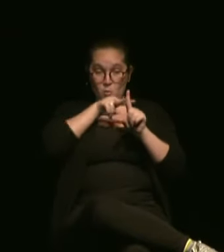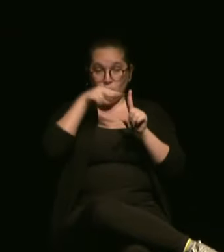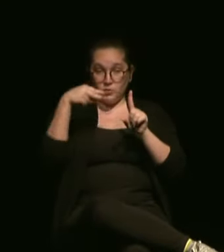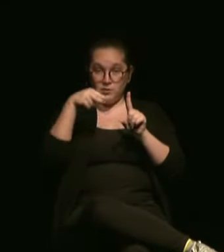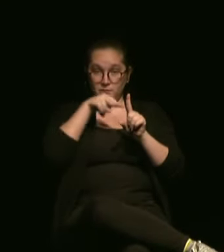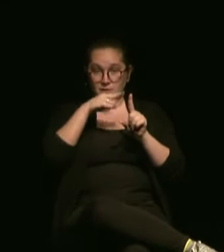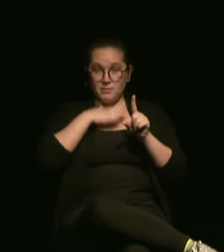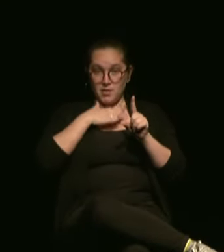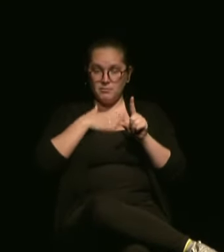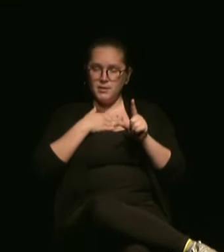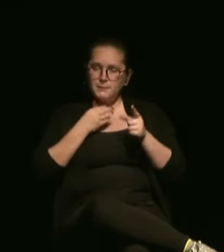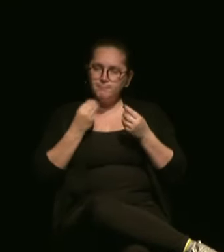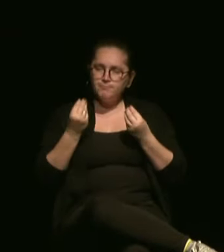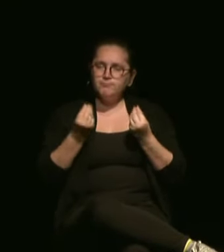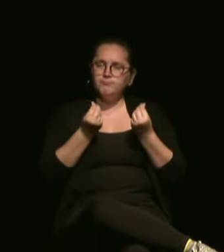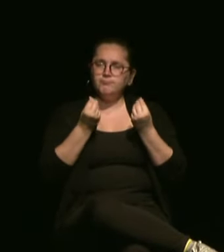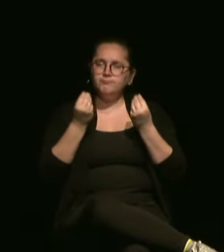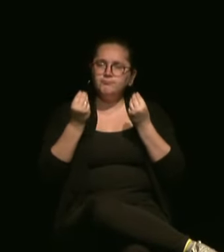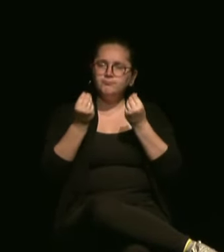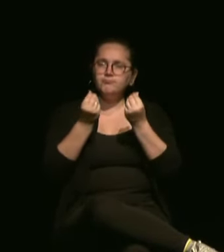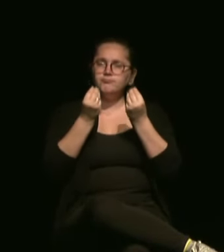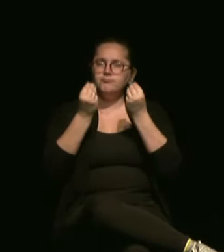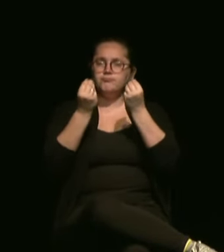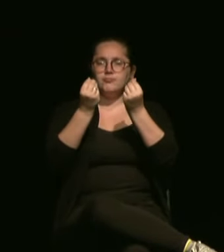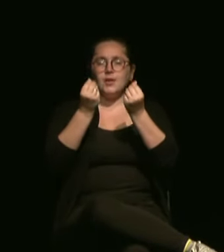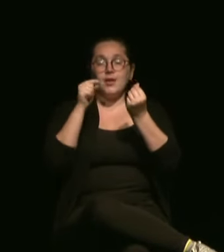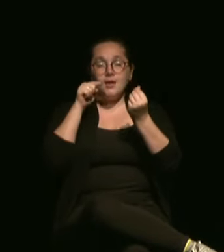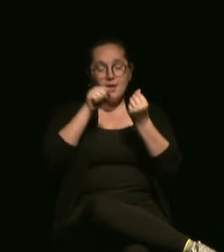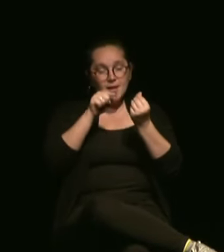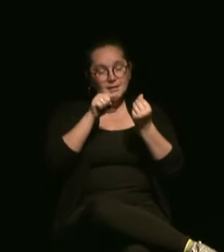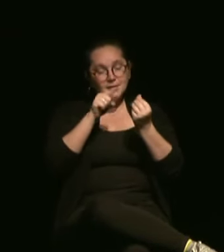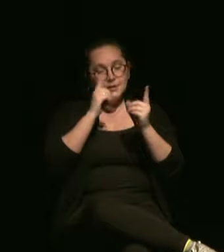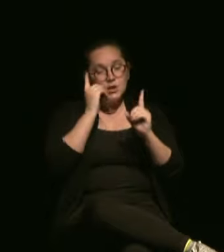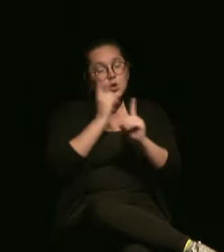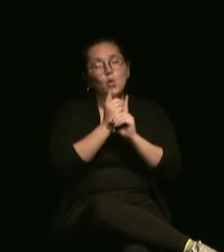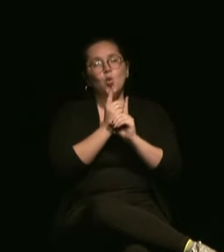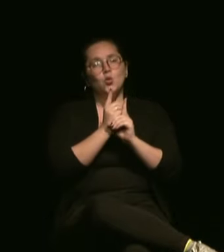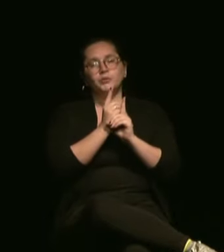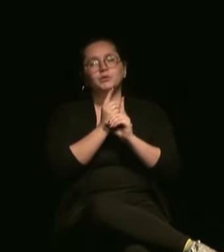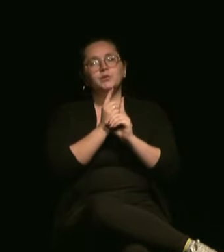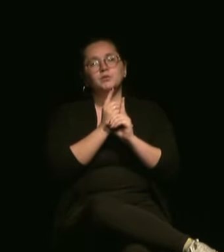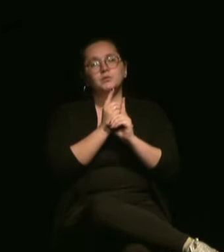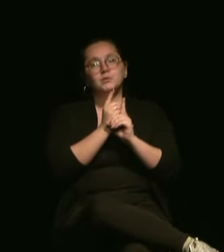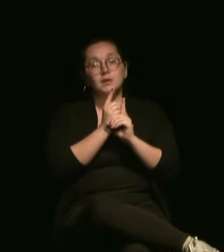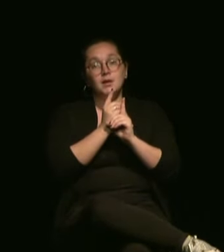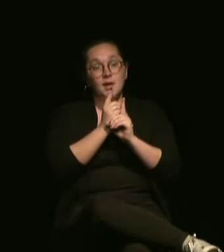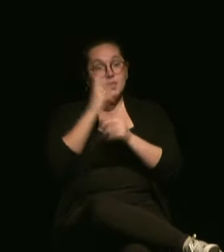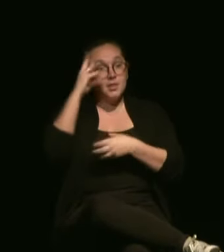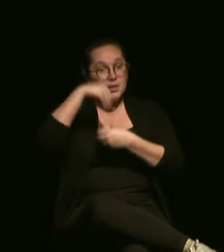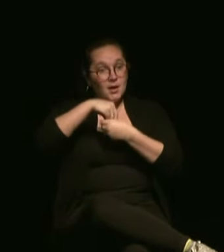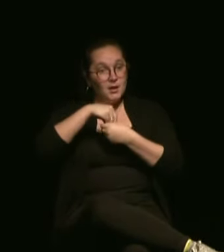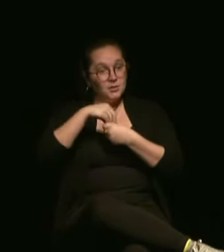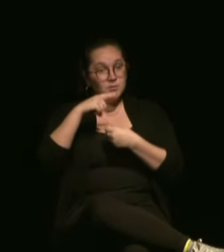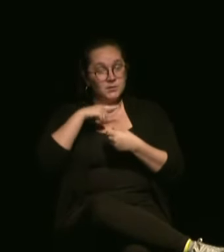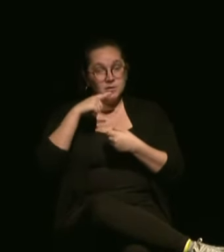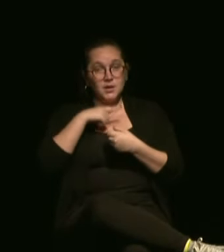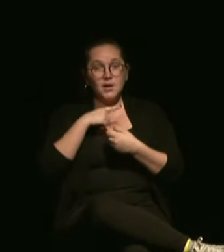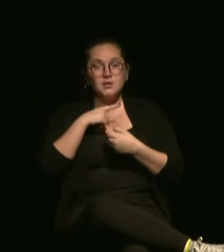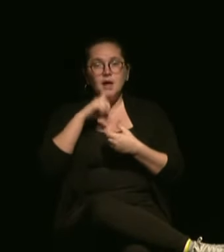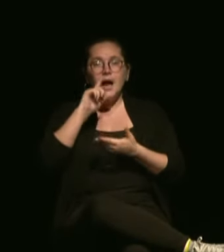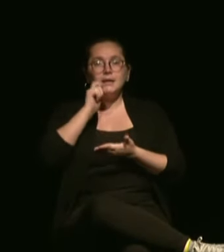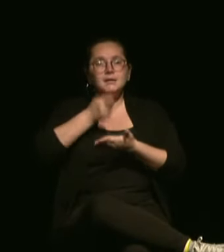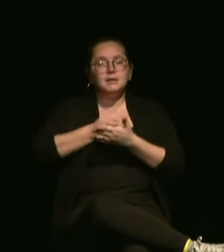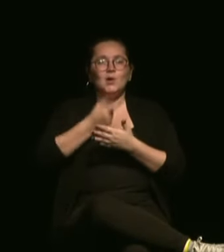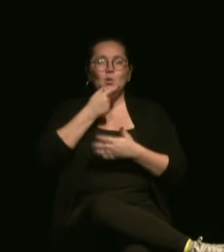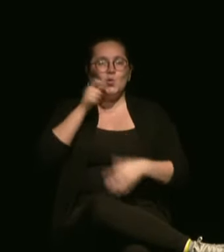desse encontro é... Esse encontro é presidido, as decisões tomadas pelo Coutinho